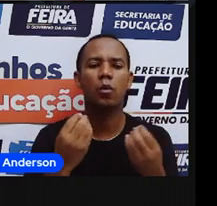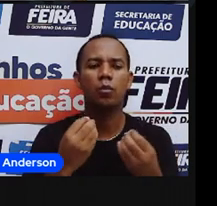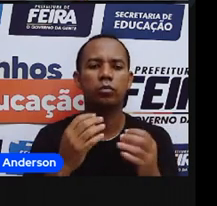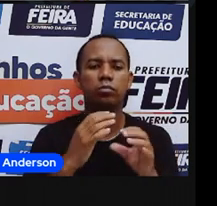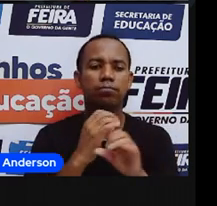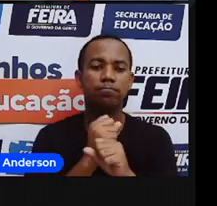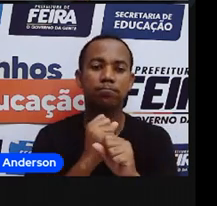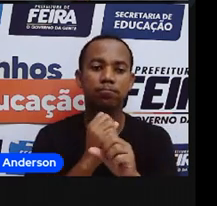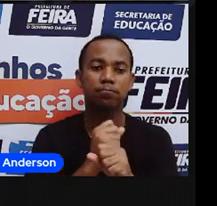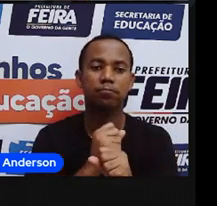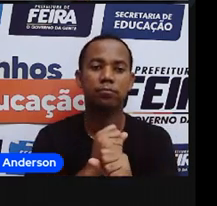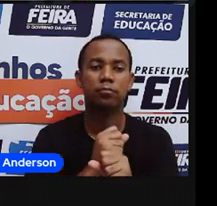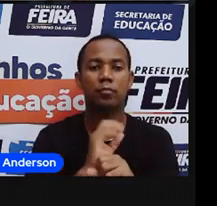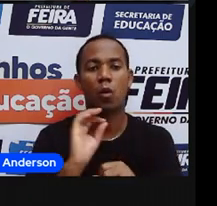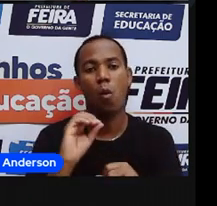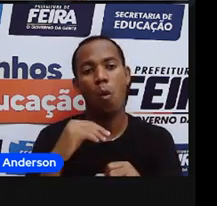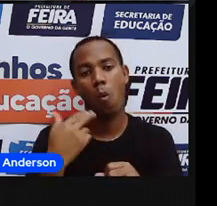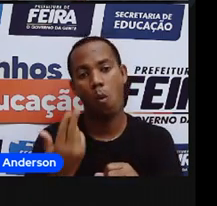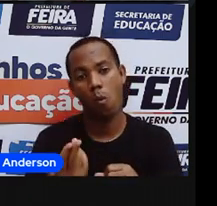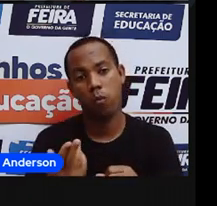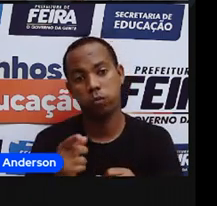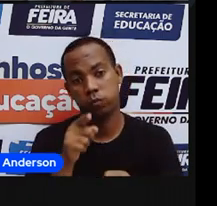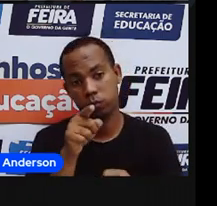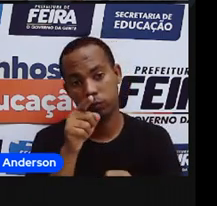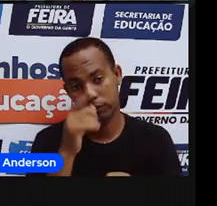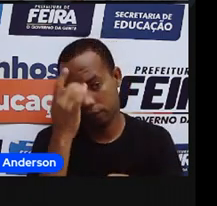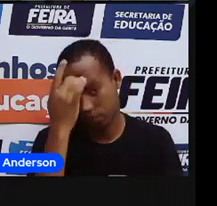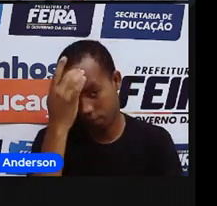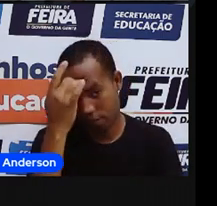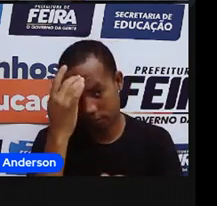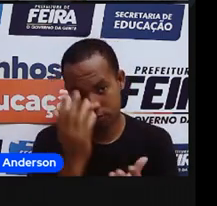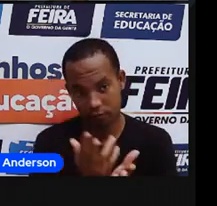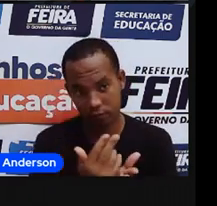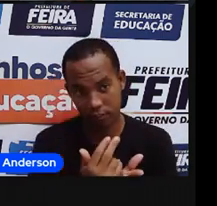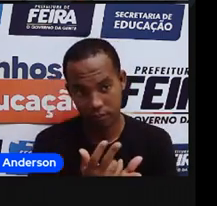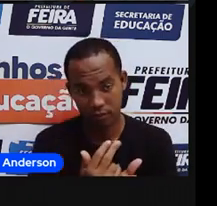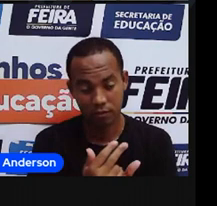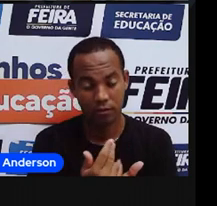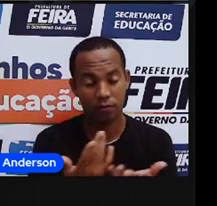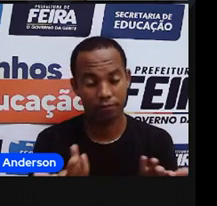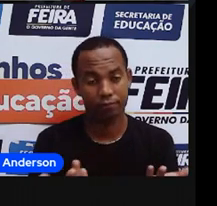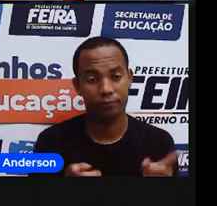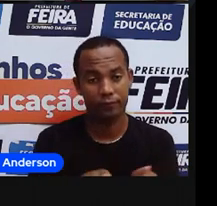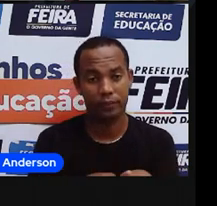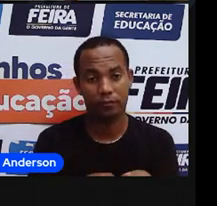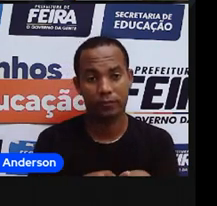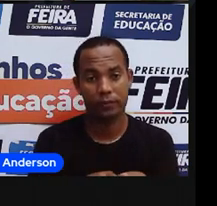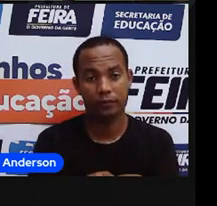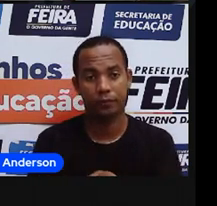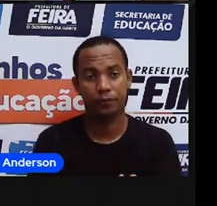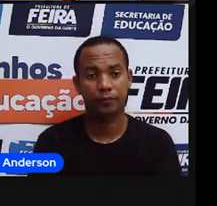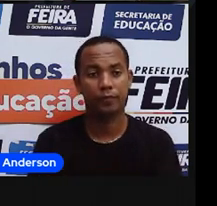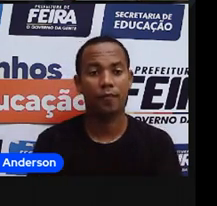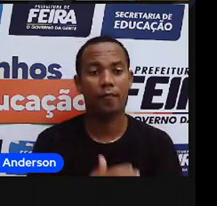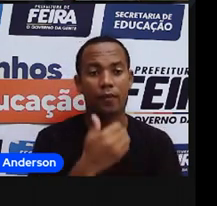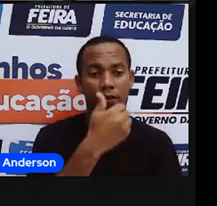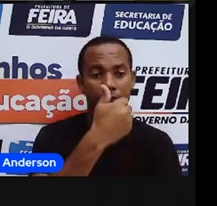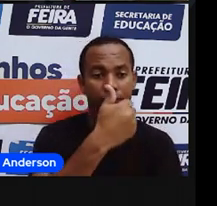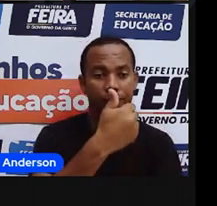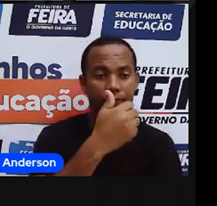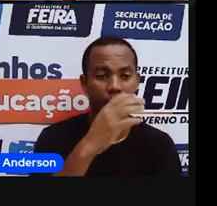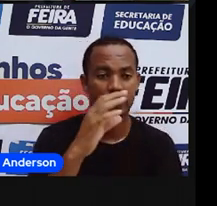vocês. Desenhe. Se você desenhar, vai ficar bem fácil essa questão. Olha, 10 pessoas,